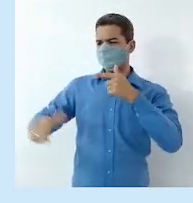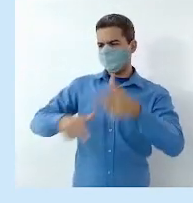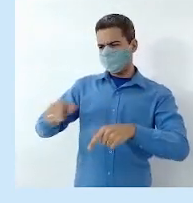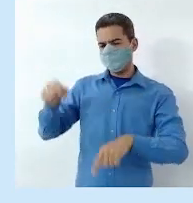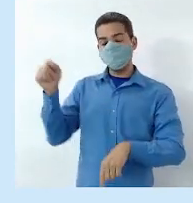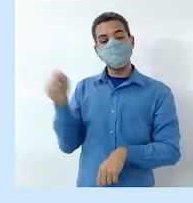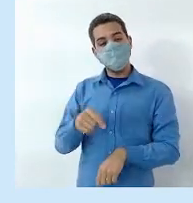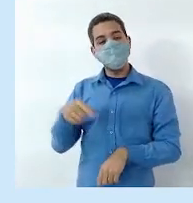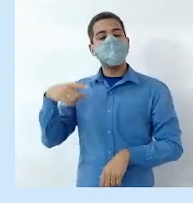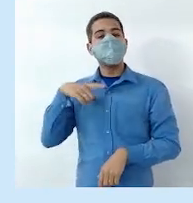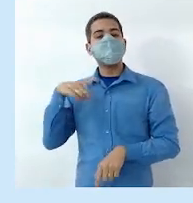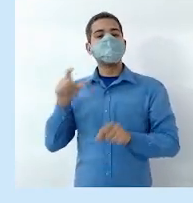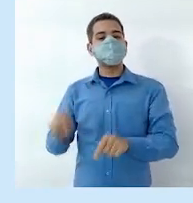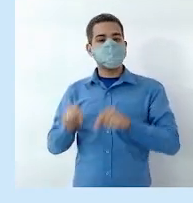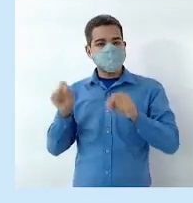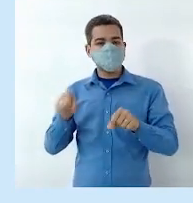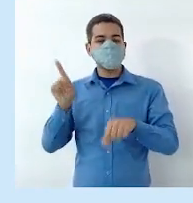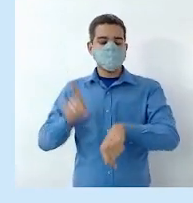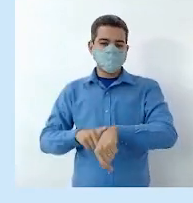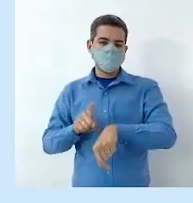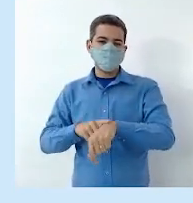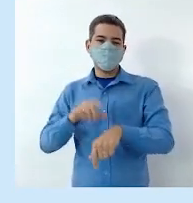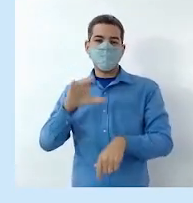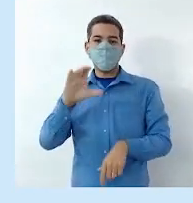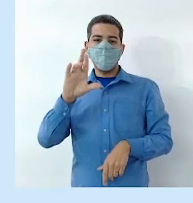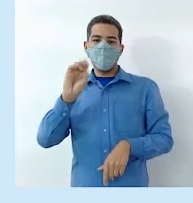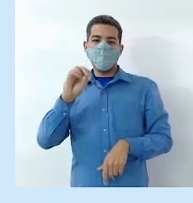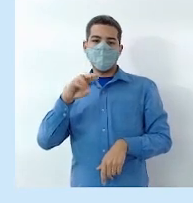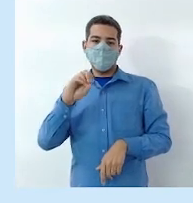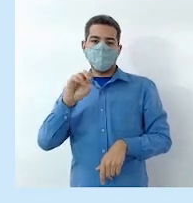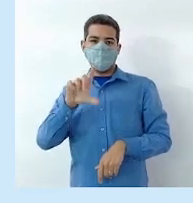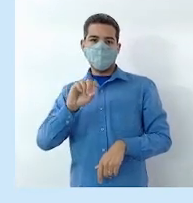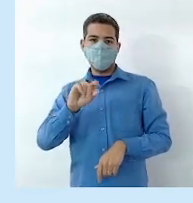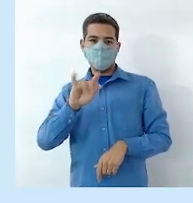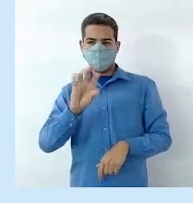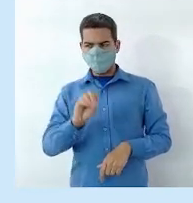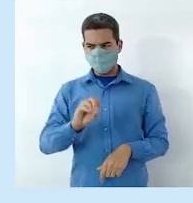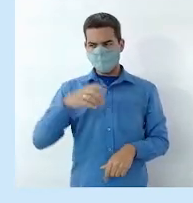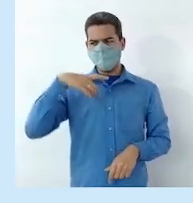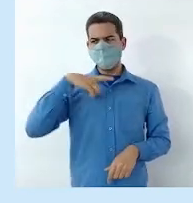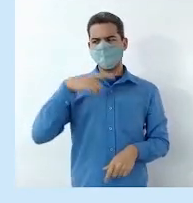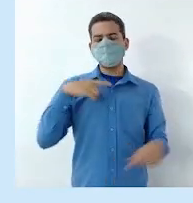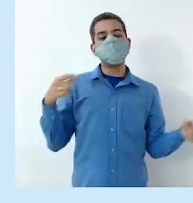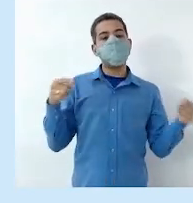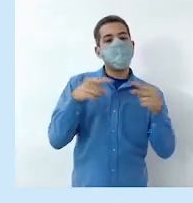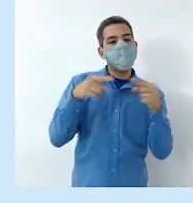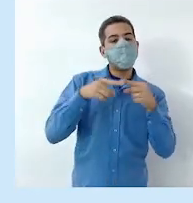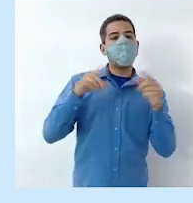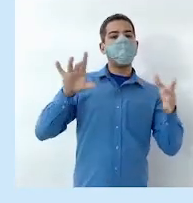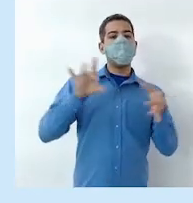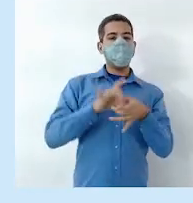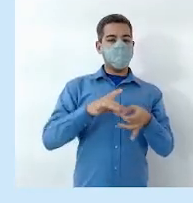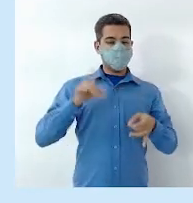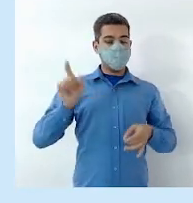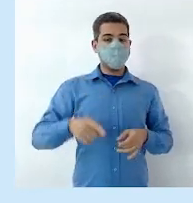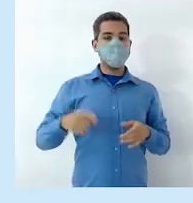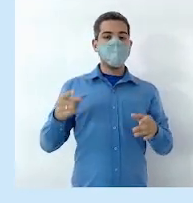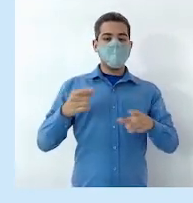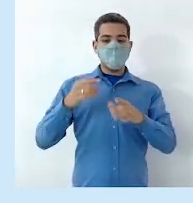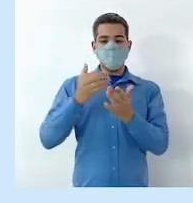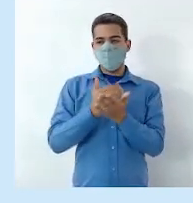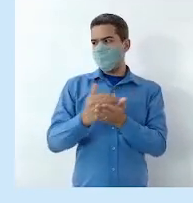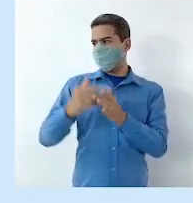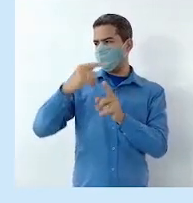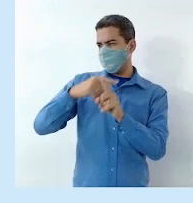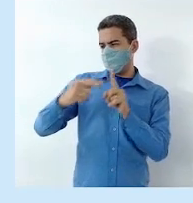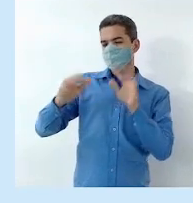aqui nesse conto é o tempo cronológico. Ele vai estar sempre atrelado à questão do início,